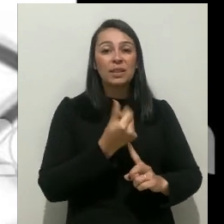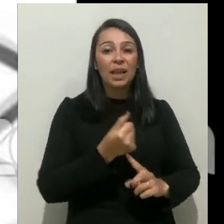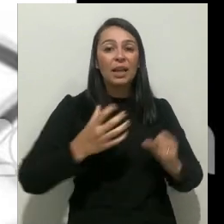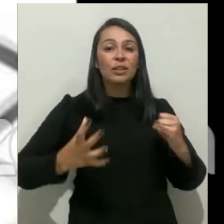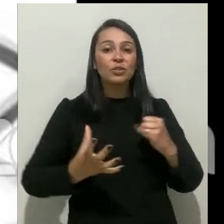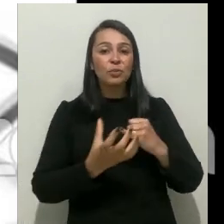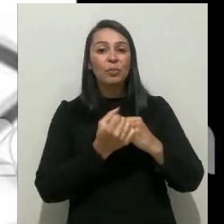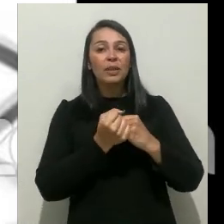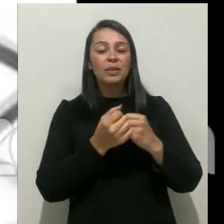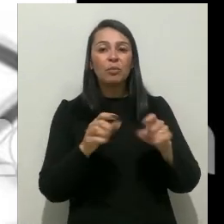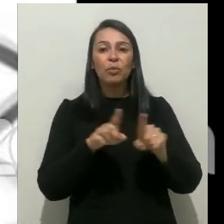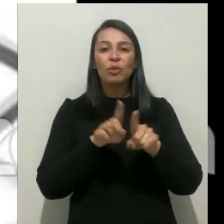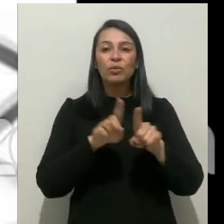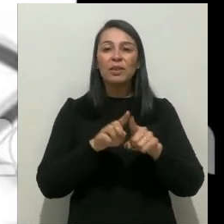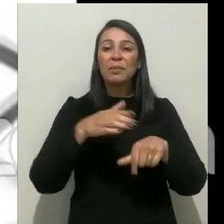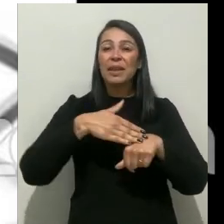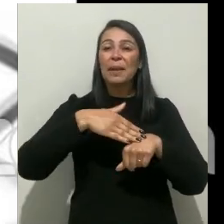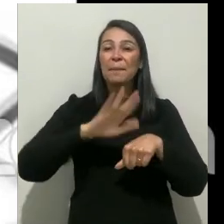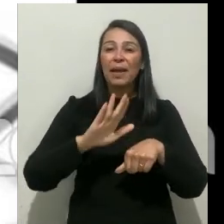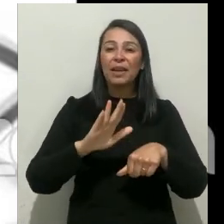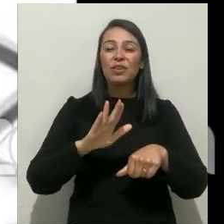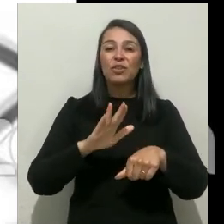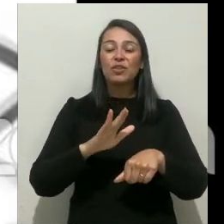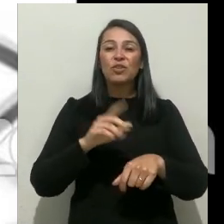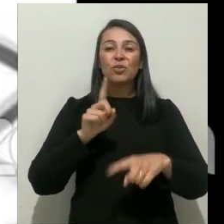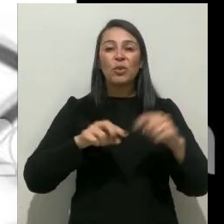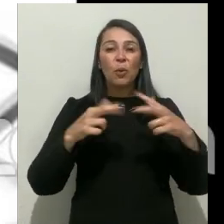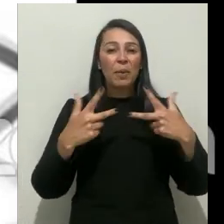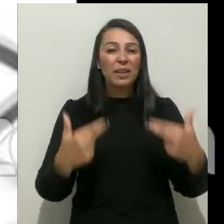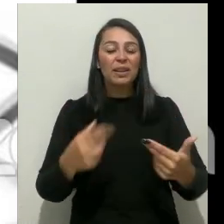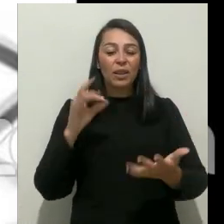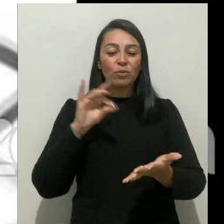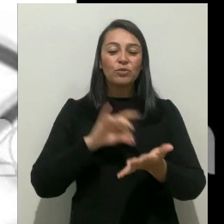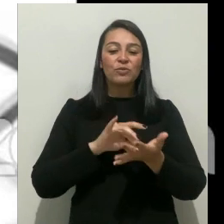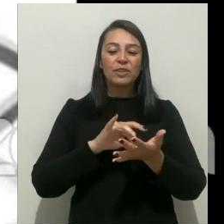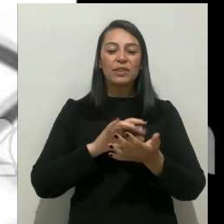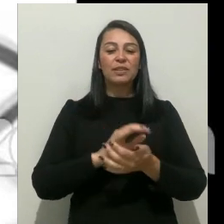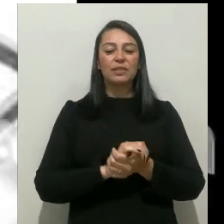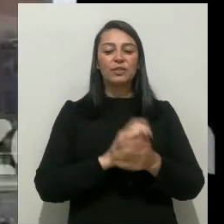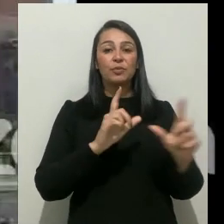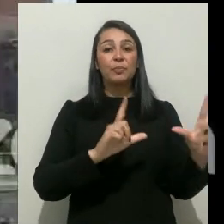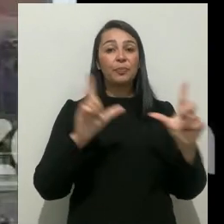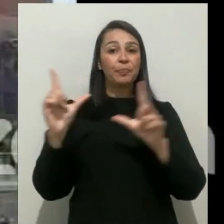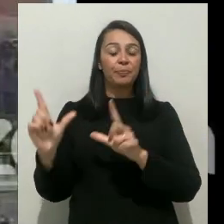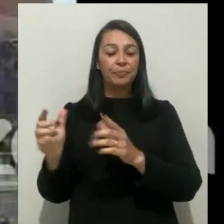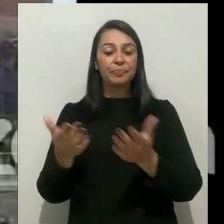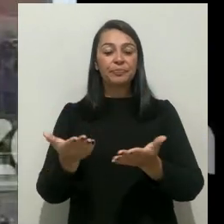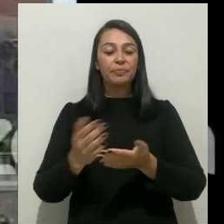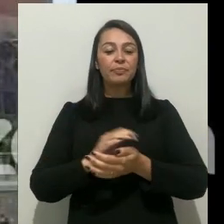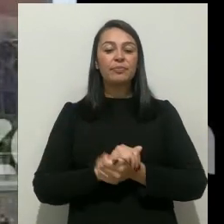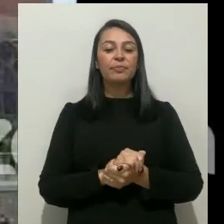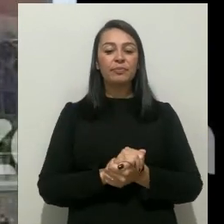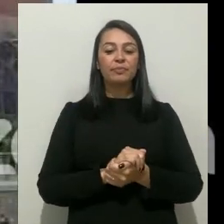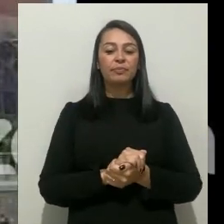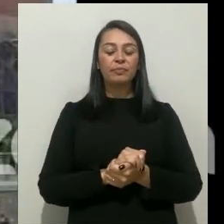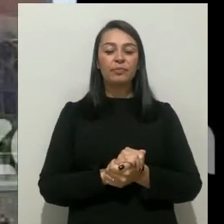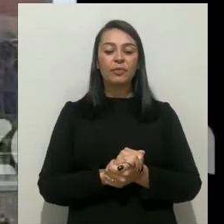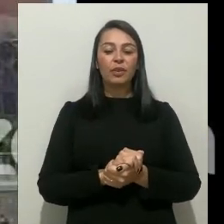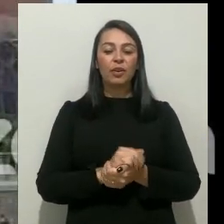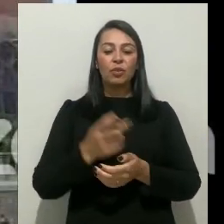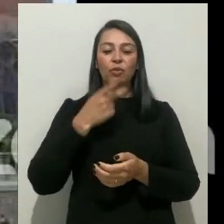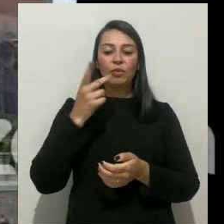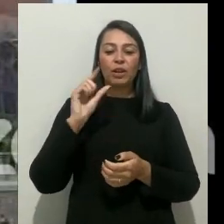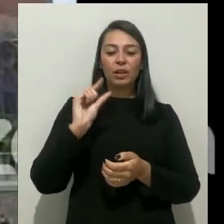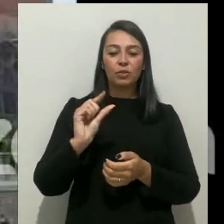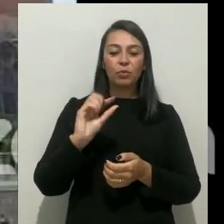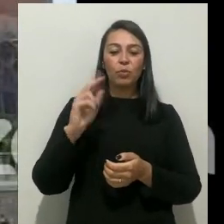patrimônio ele vai além da sua materialidade de fato, né? Pode passar, por favor. Aí aqui, falando só um